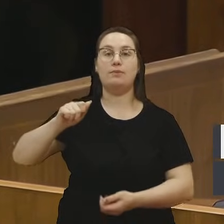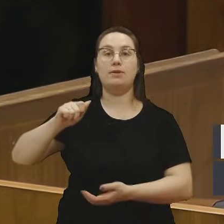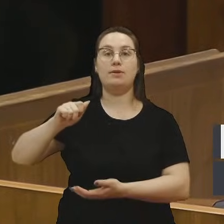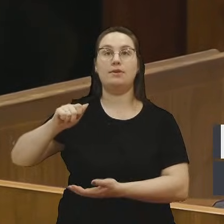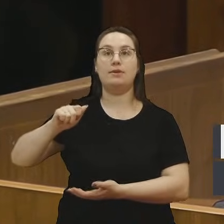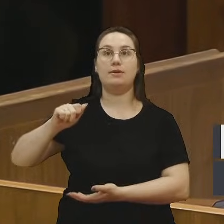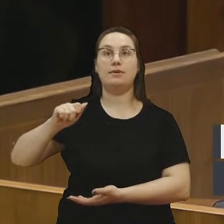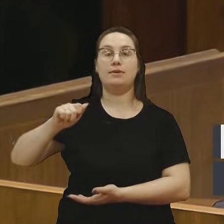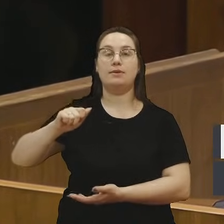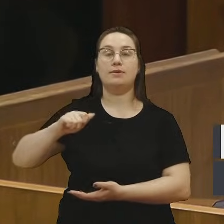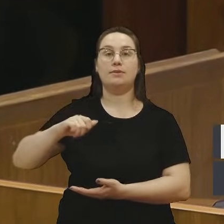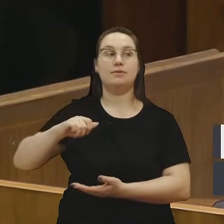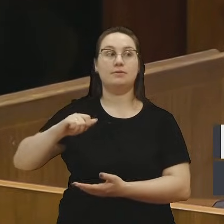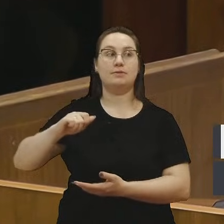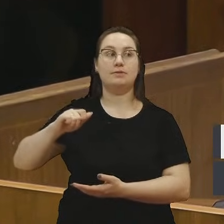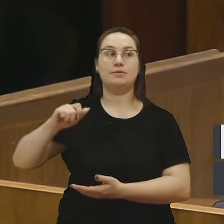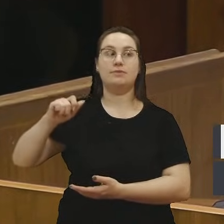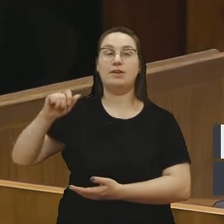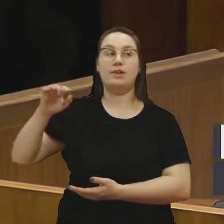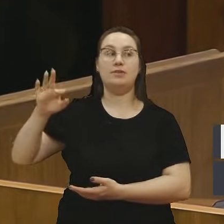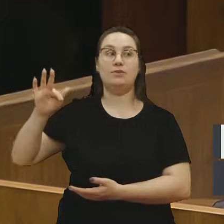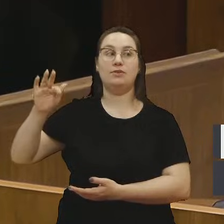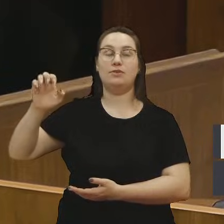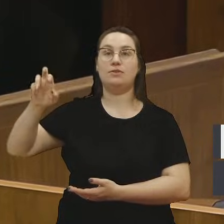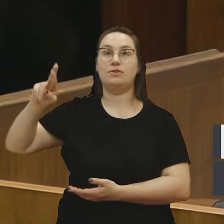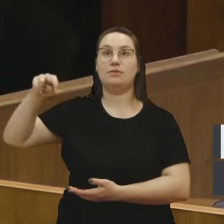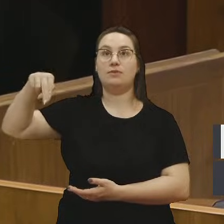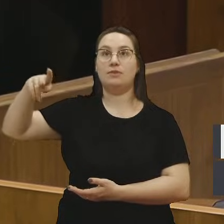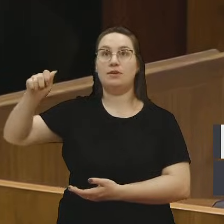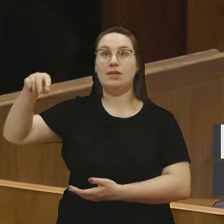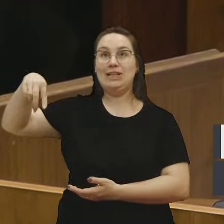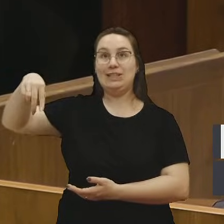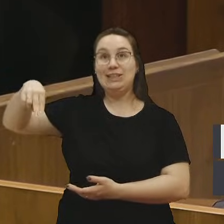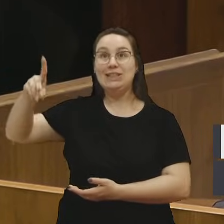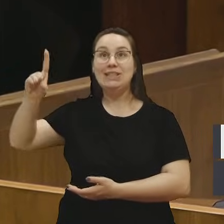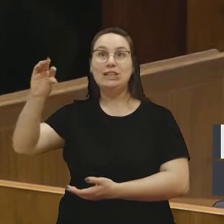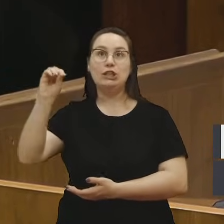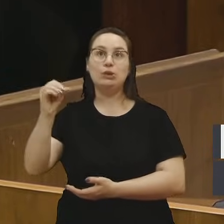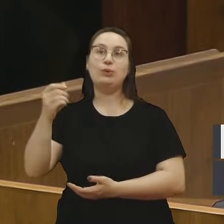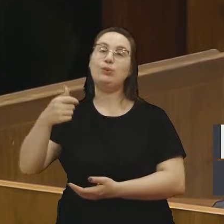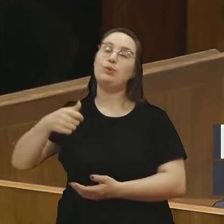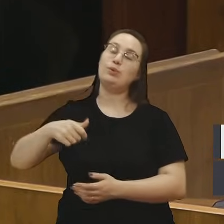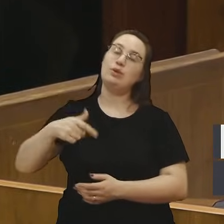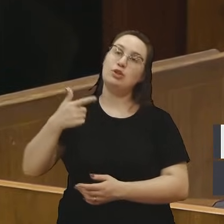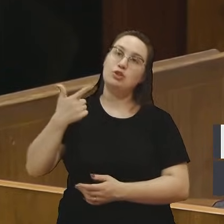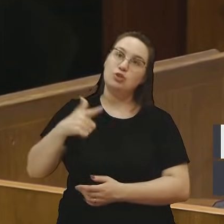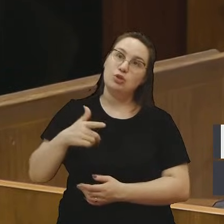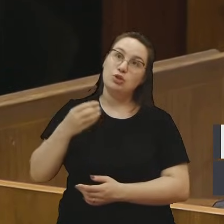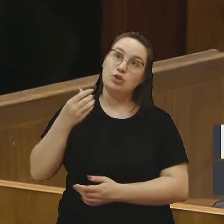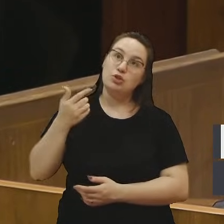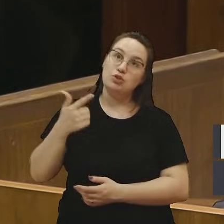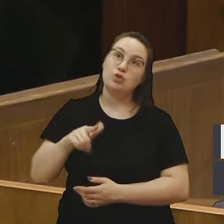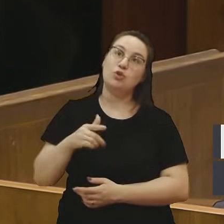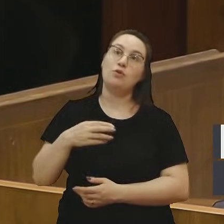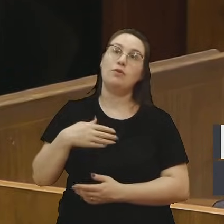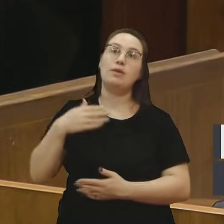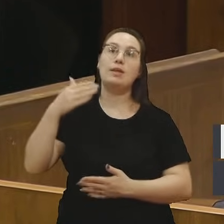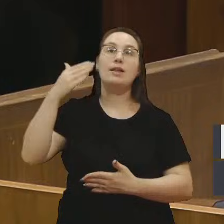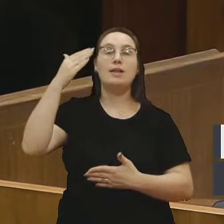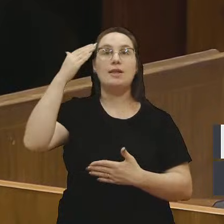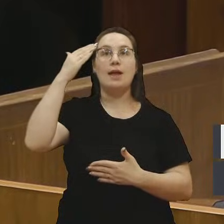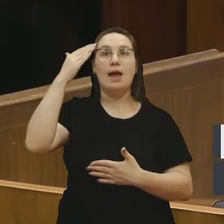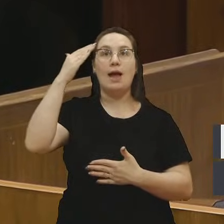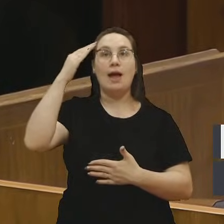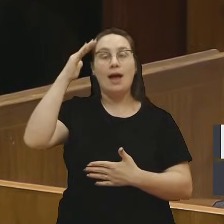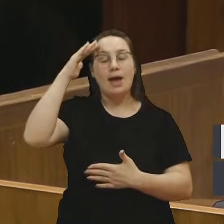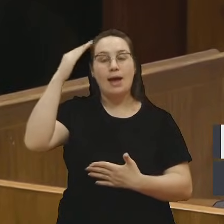enquanto representação do CREF2-RS. E, mais uma vez, gostaria de trazer agora, sim, um